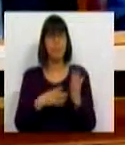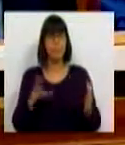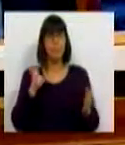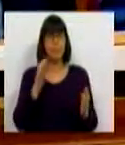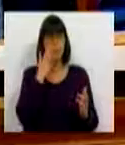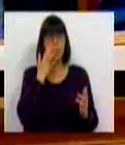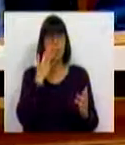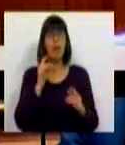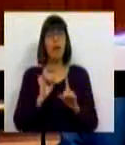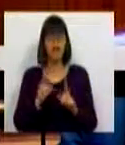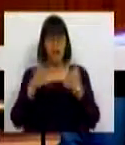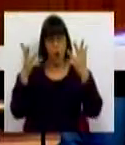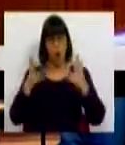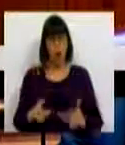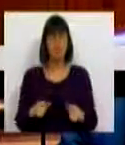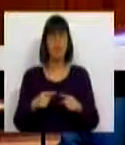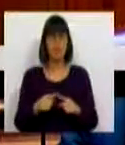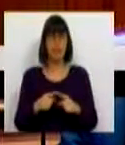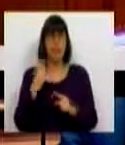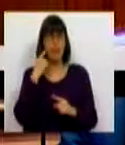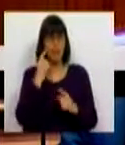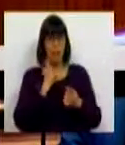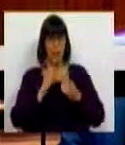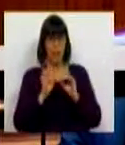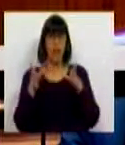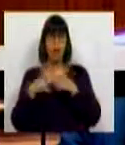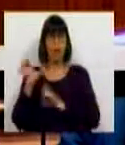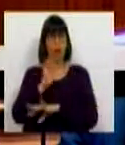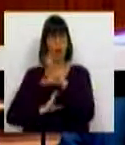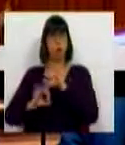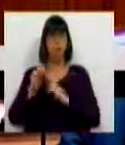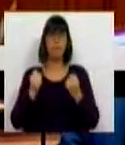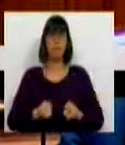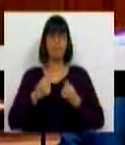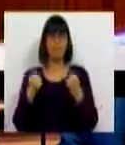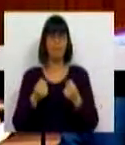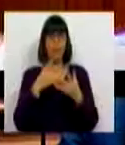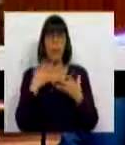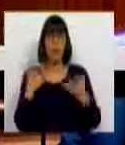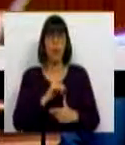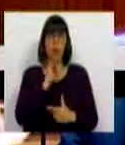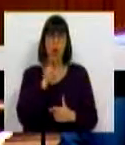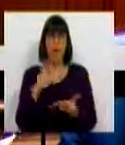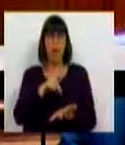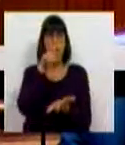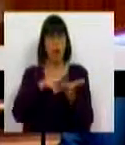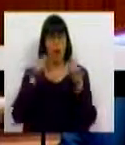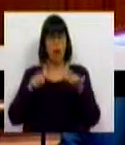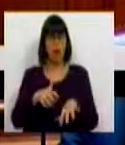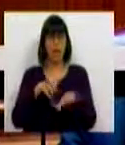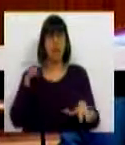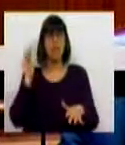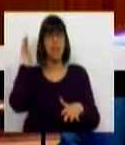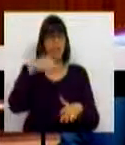E o plano C era que o orçamento, depois do diálogo com a Comissão Europeia, não conseguiria ter uma maioria que o aprovasse aqui,